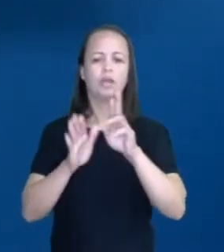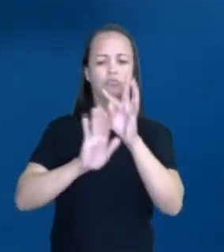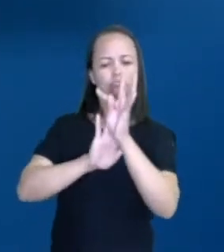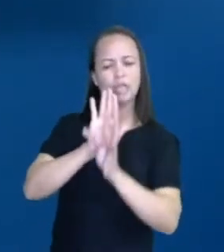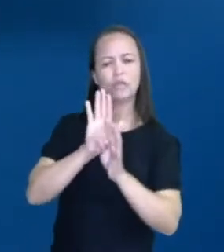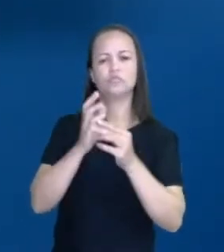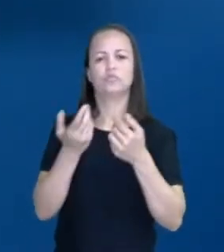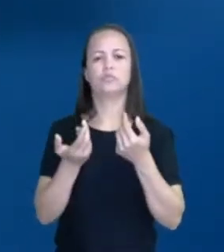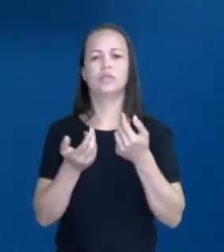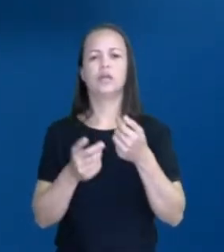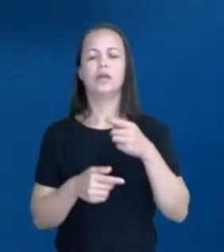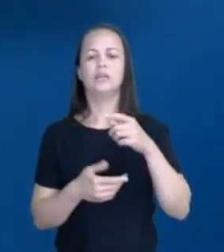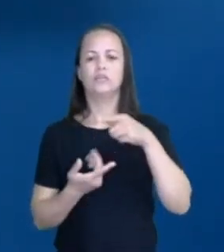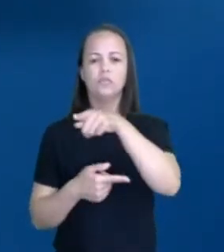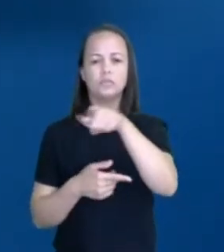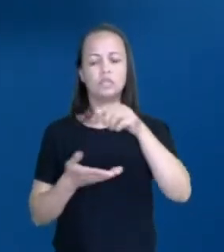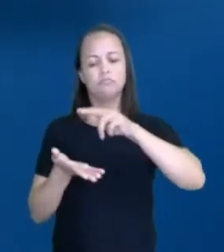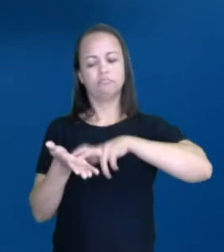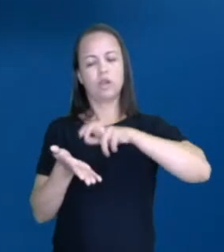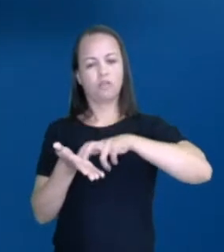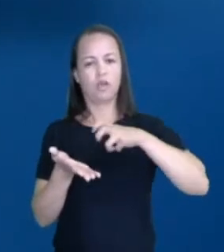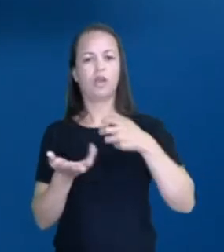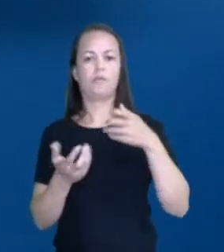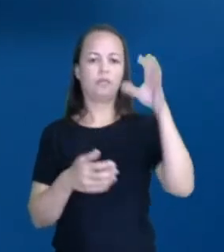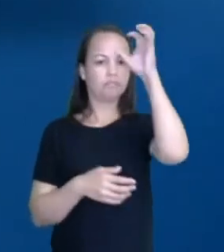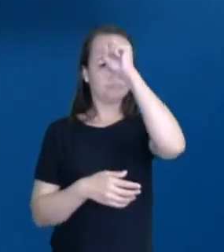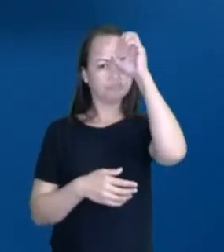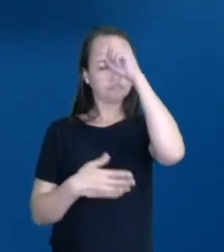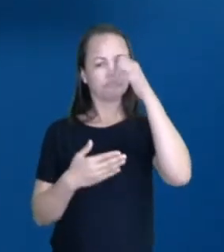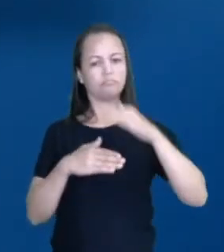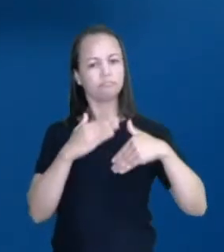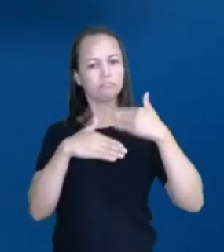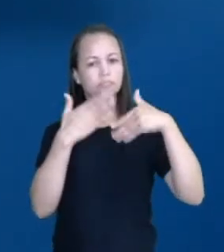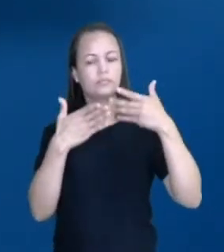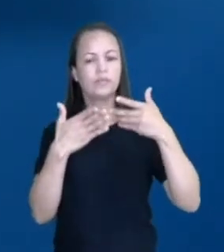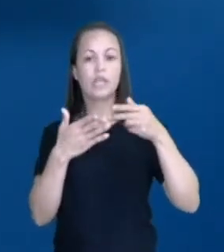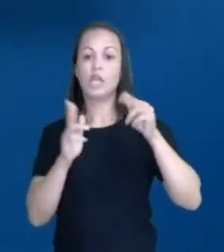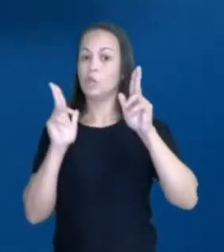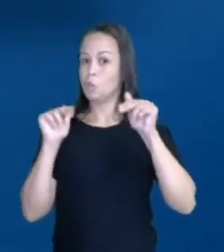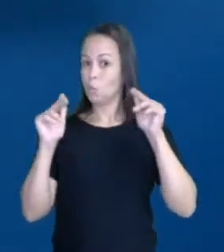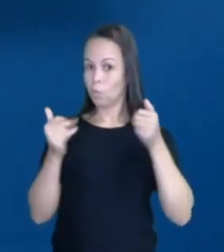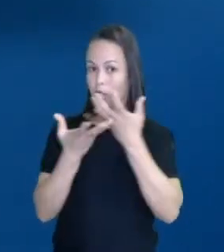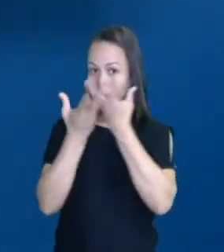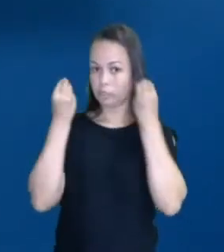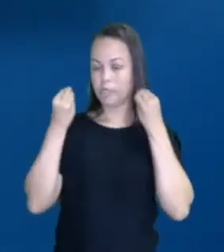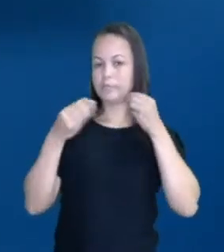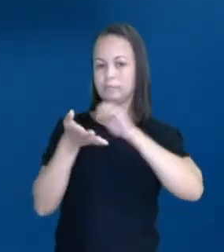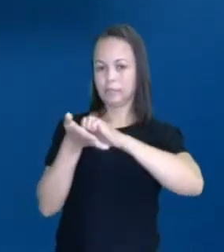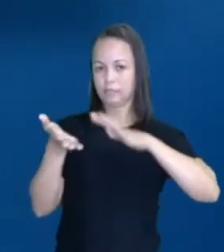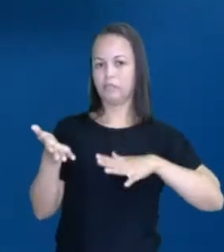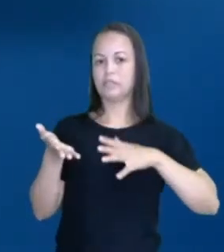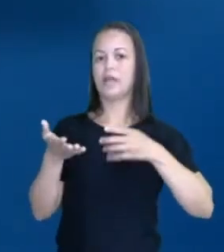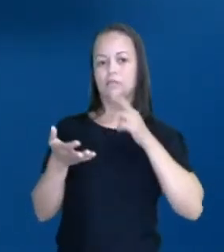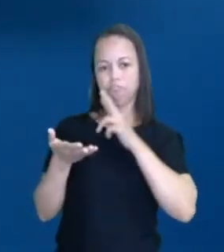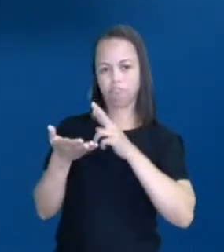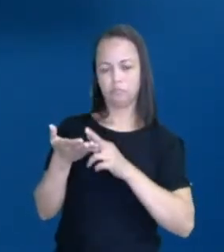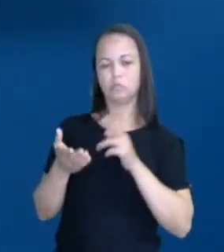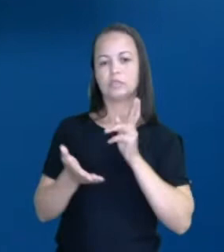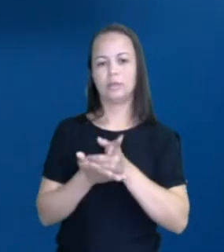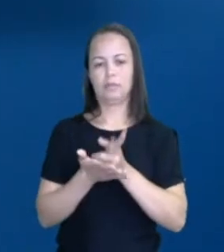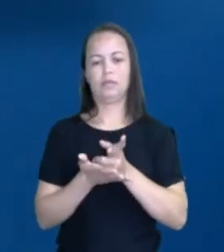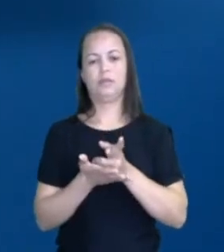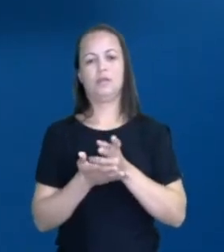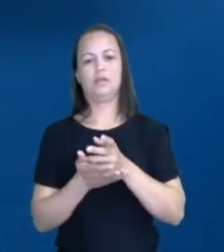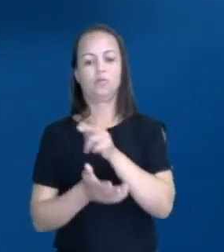e aprendendo vocabulário. E nunca deixe de fazer as suas atividades, tanto as que os professores passam nas